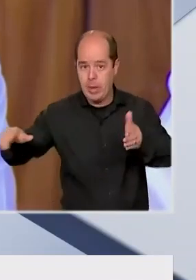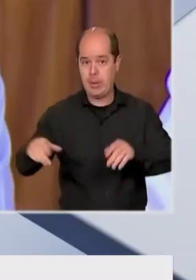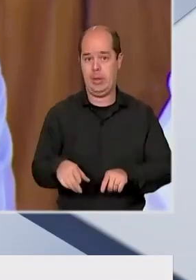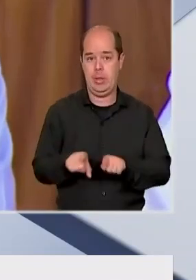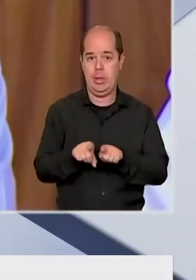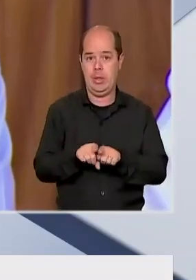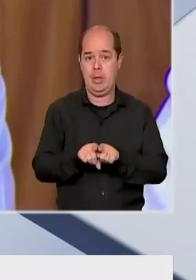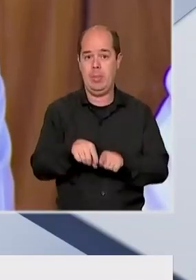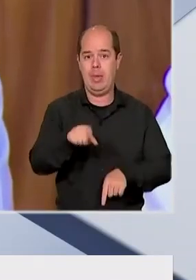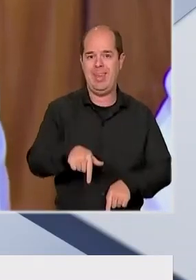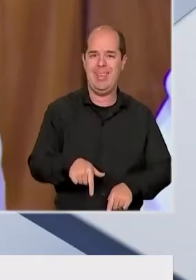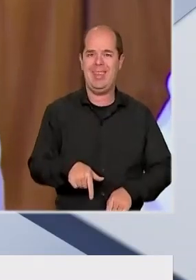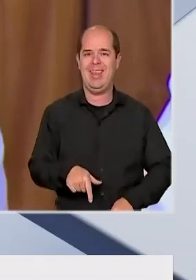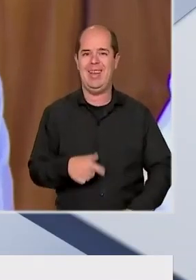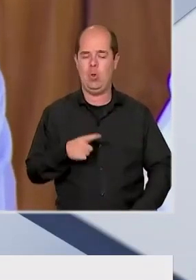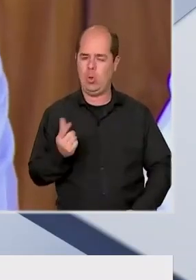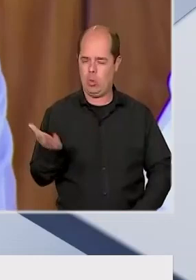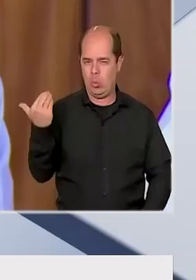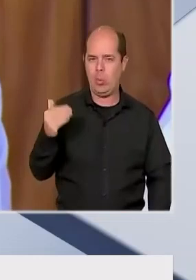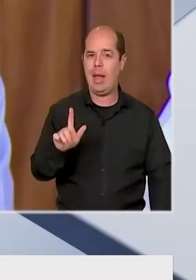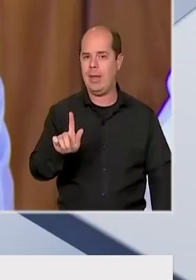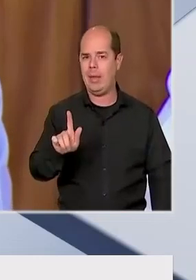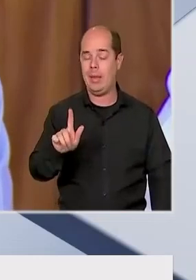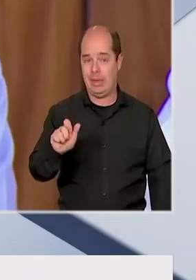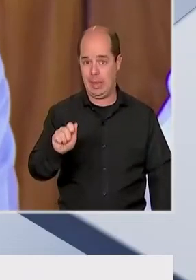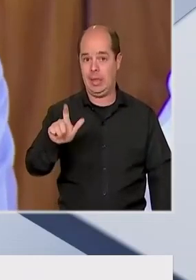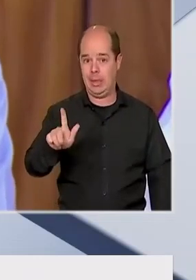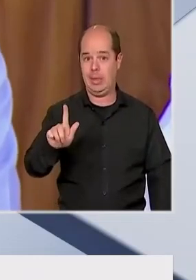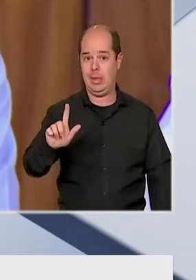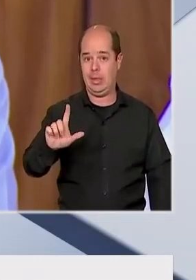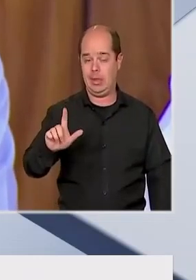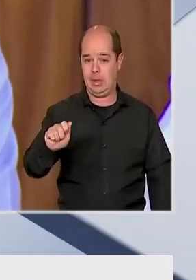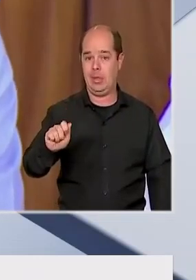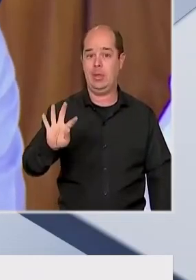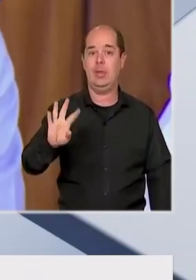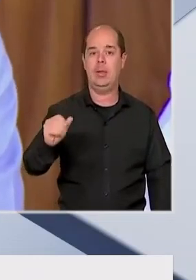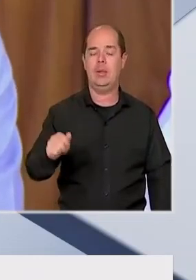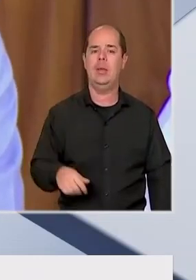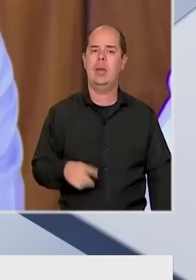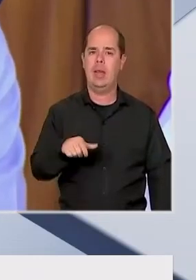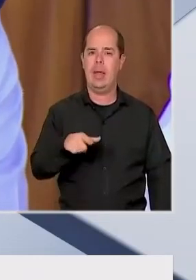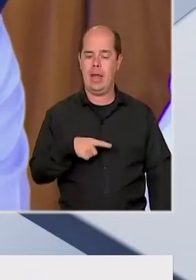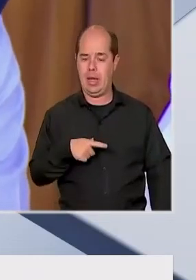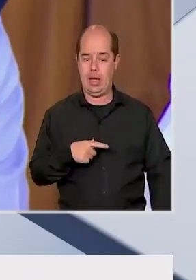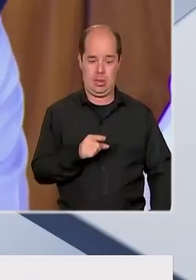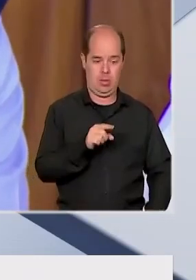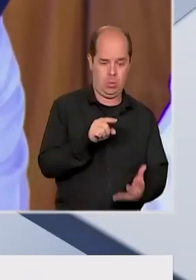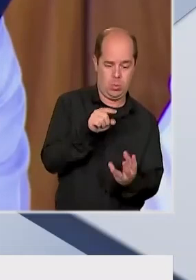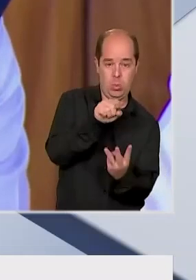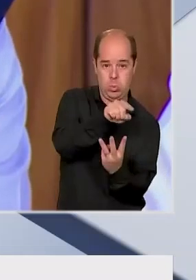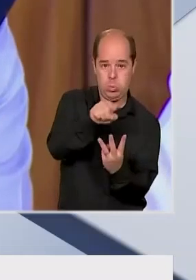ministros deram uma pincelada do que seria essas medidas mas é preciso ver o plano agora eu